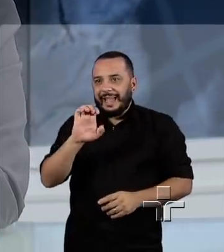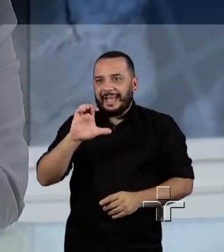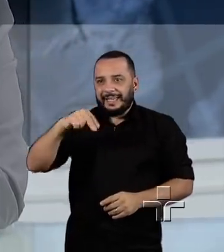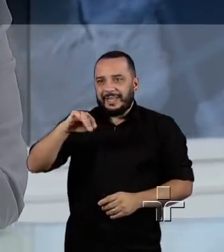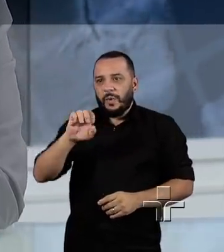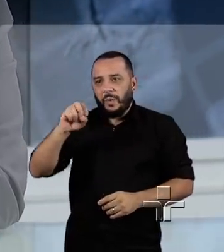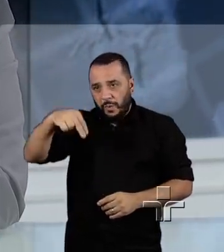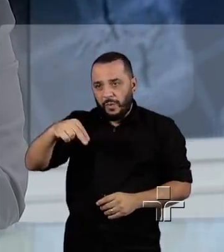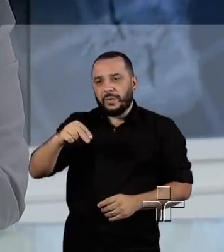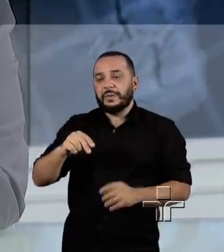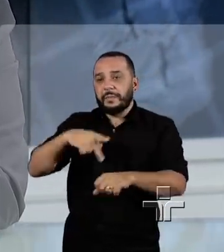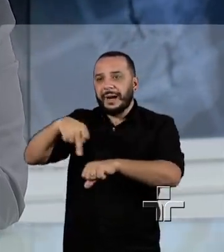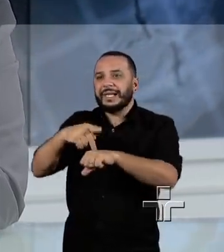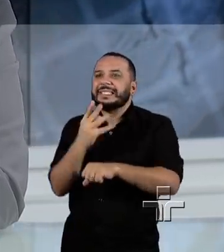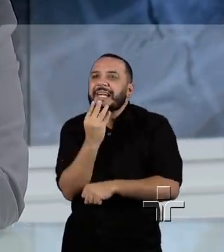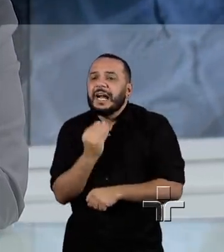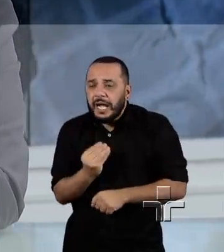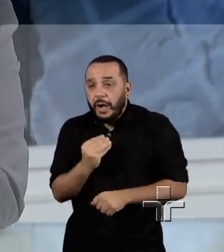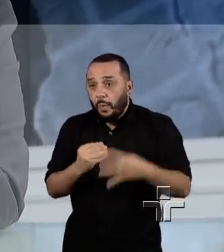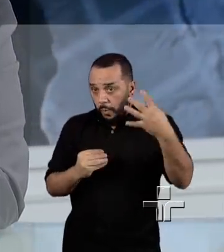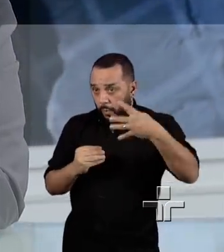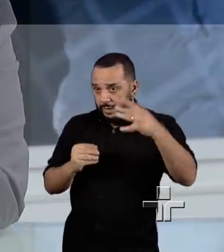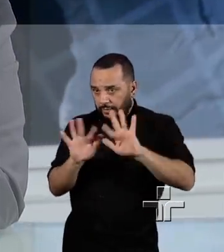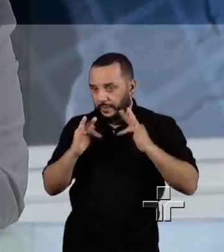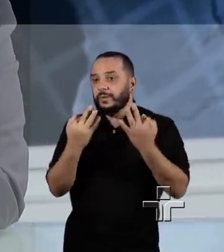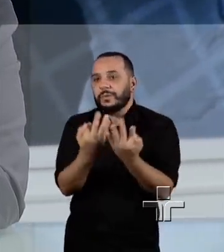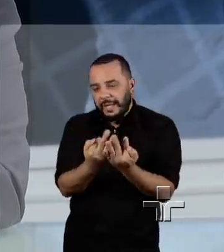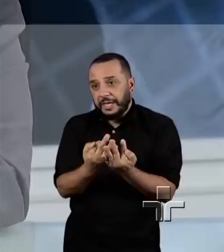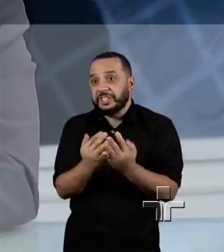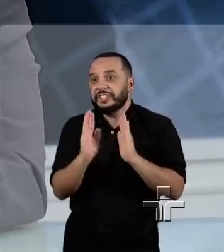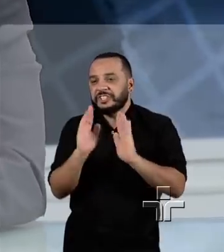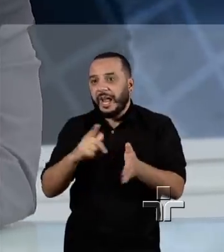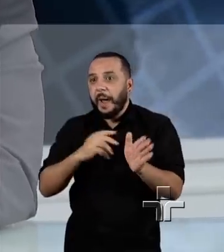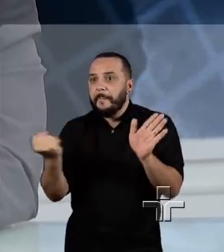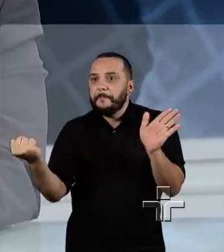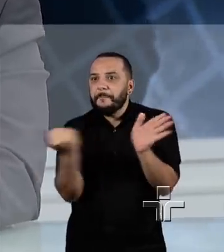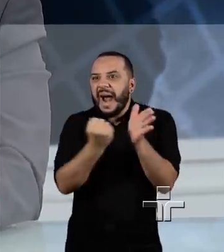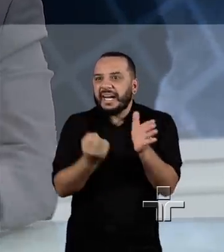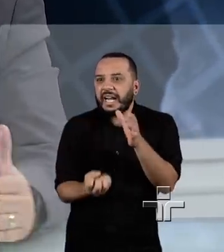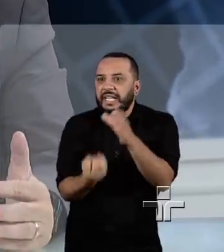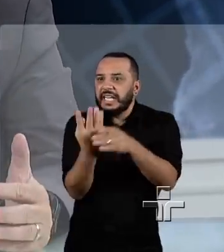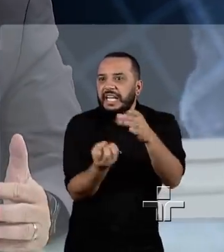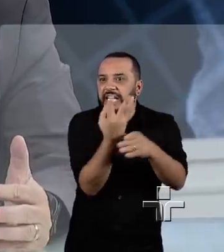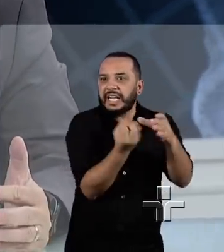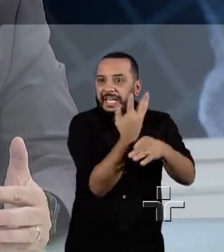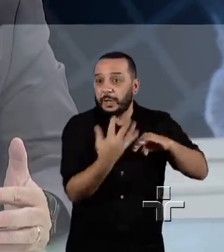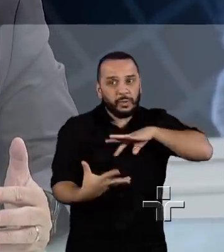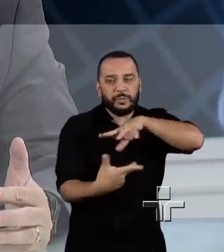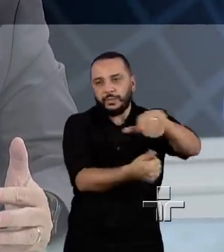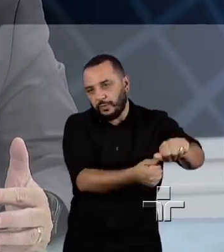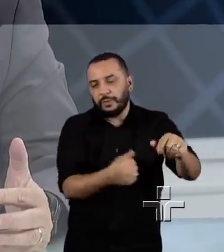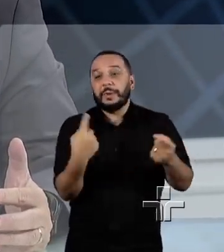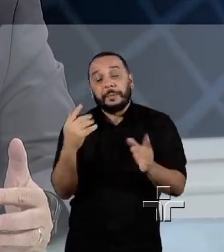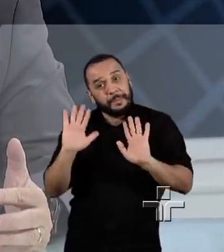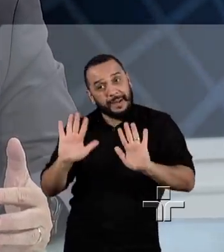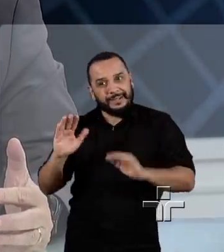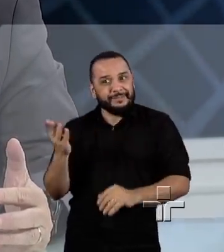é a 4ª universidade a produzir mais patente no mundo, começa quando a França tira o apoio